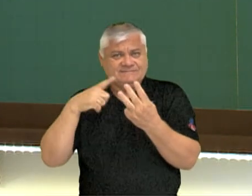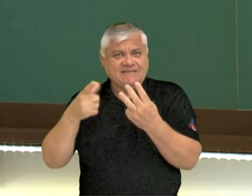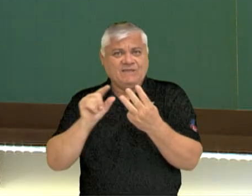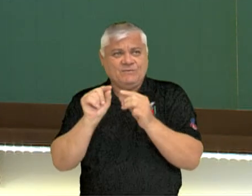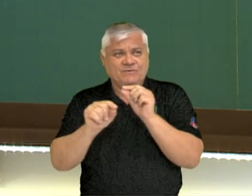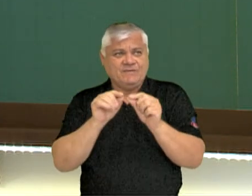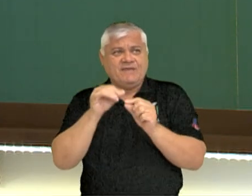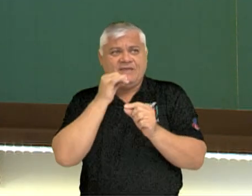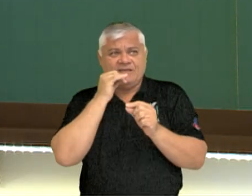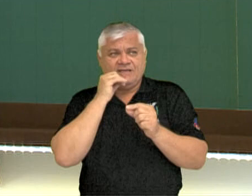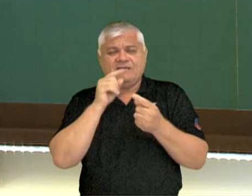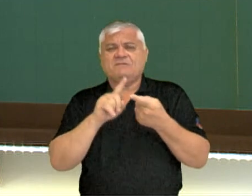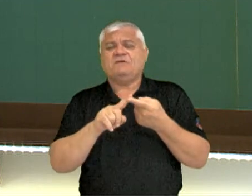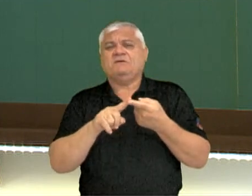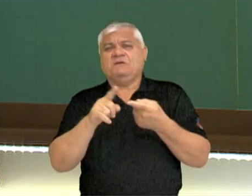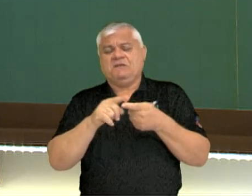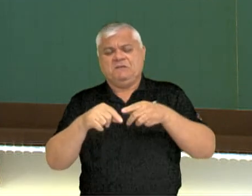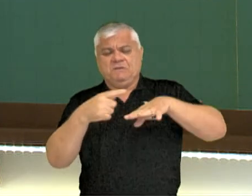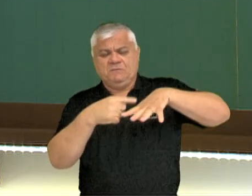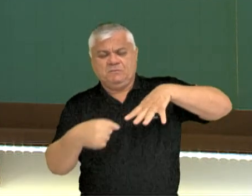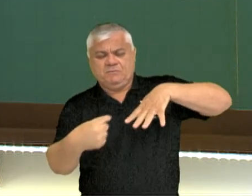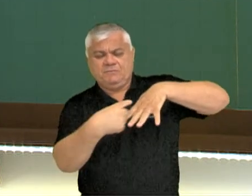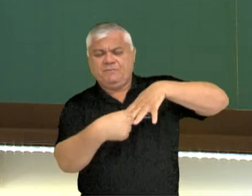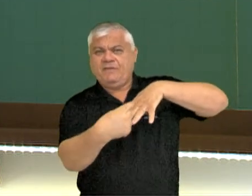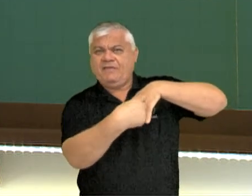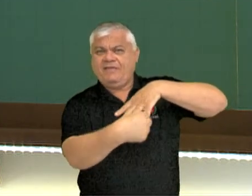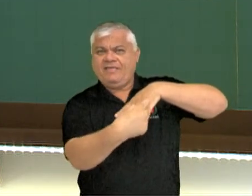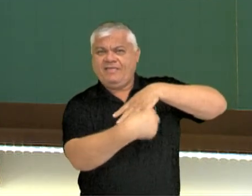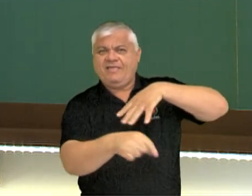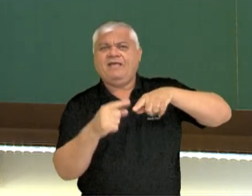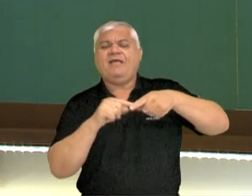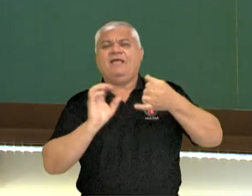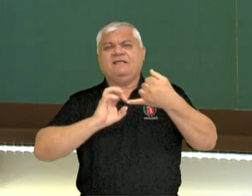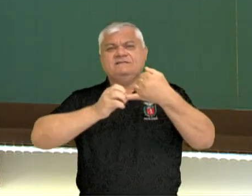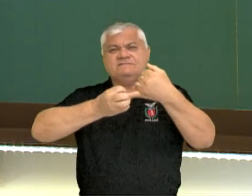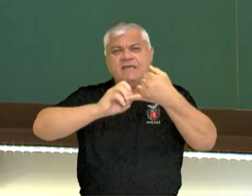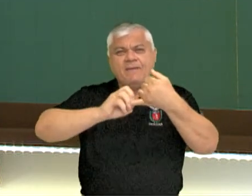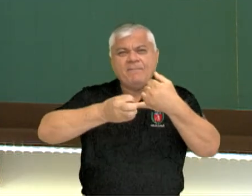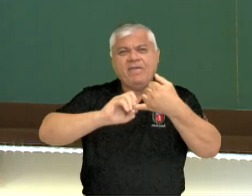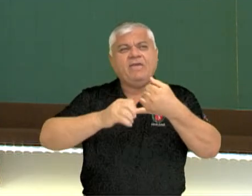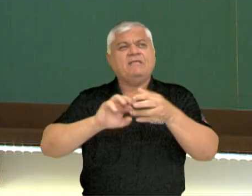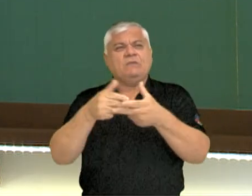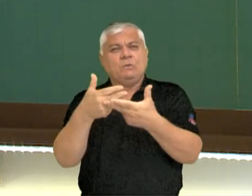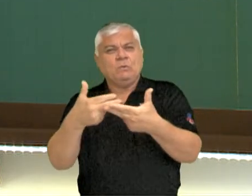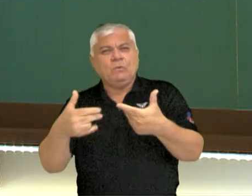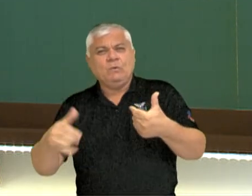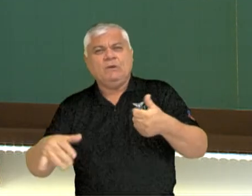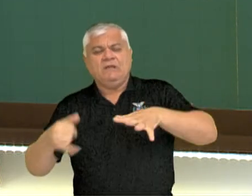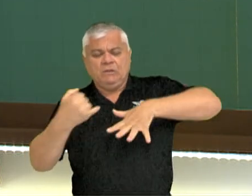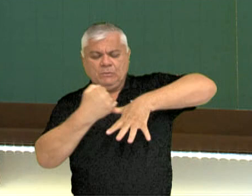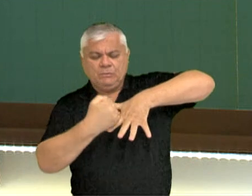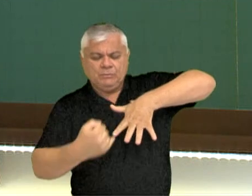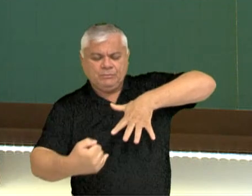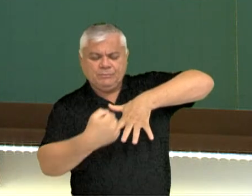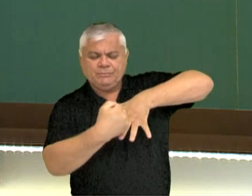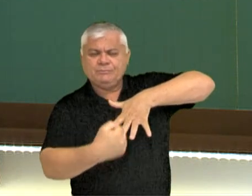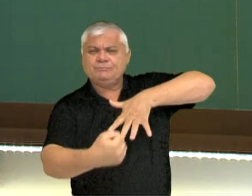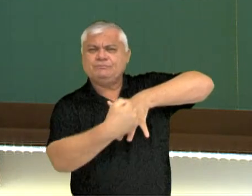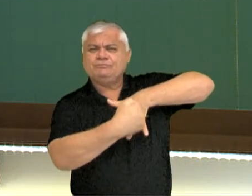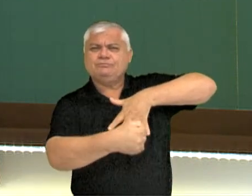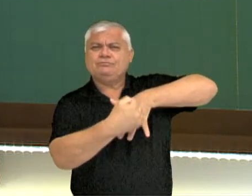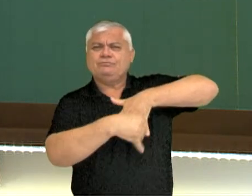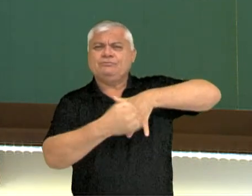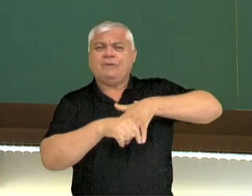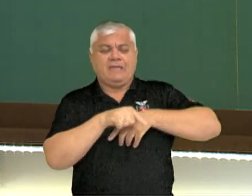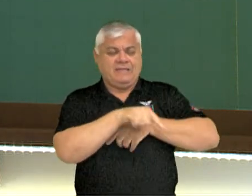então, pteridófitas, gimnospermas e angiospermas, elas já vão ter vasos condutores de seiva, o que as